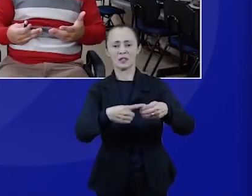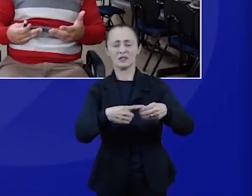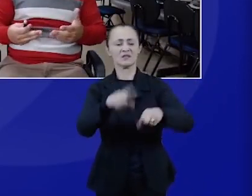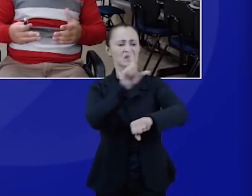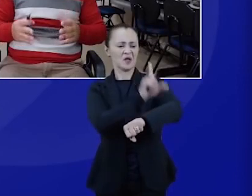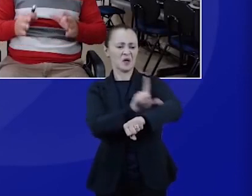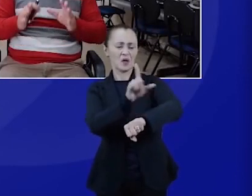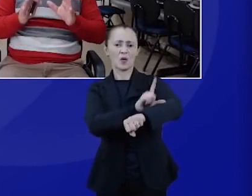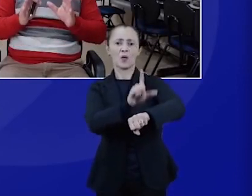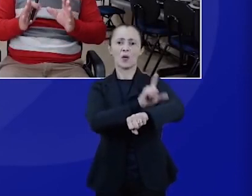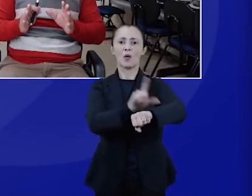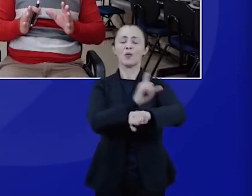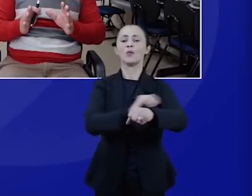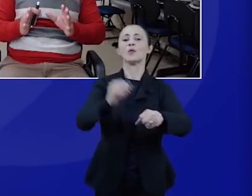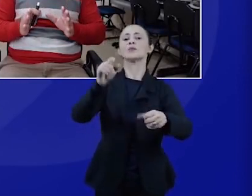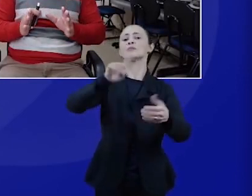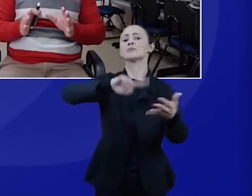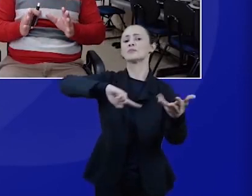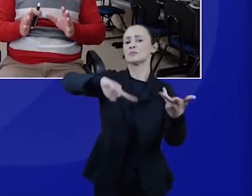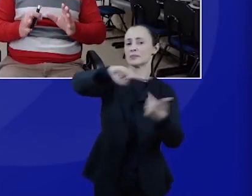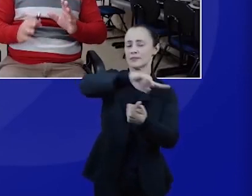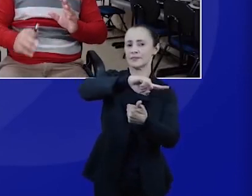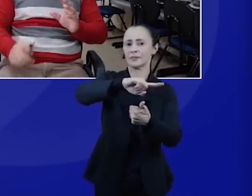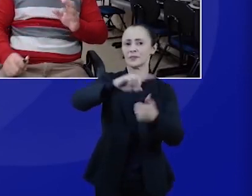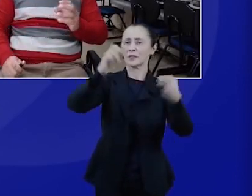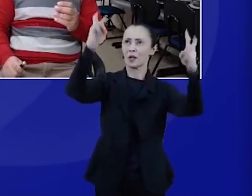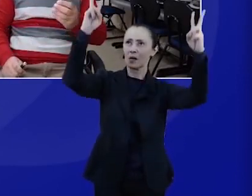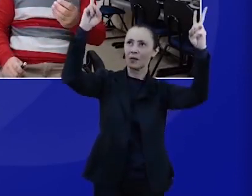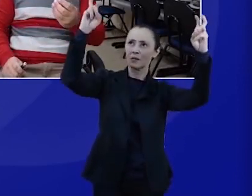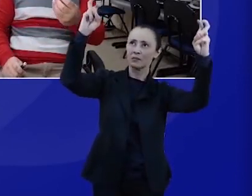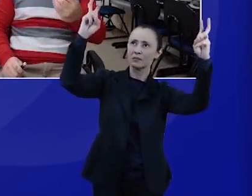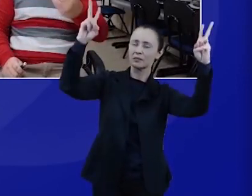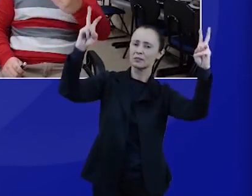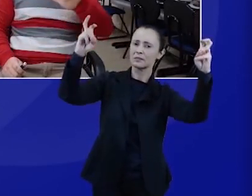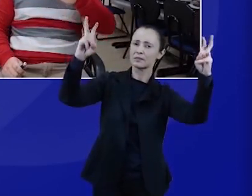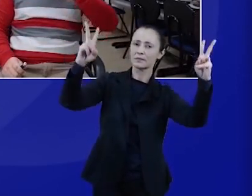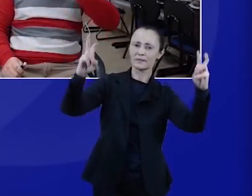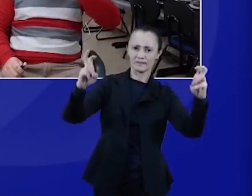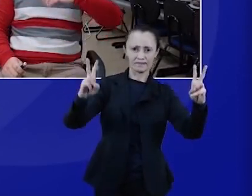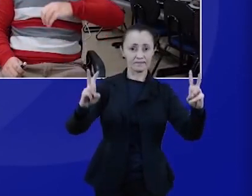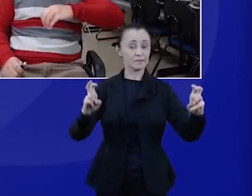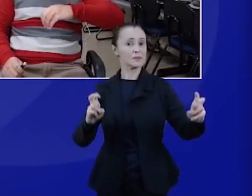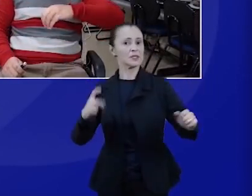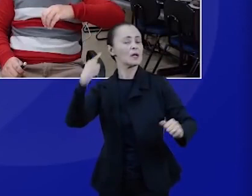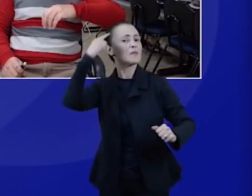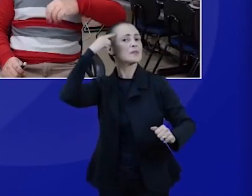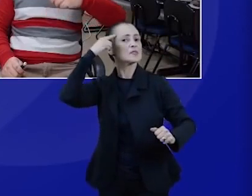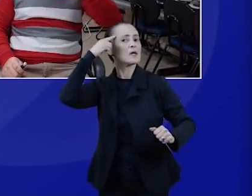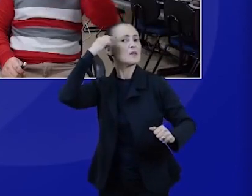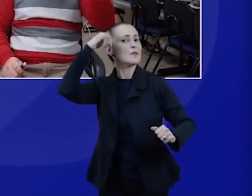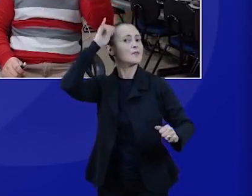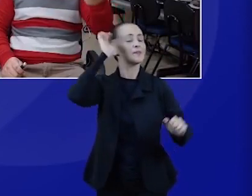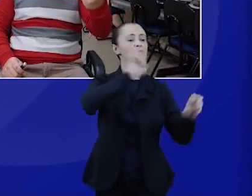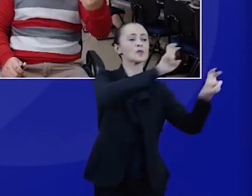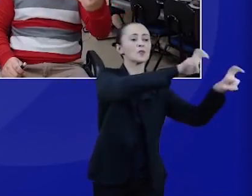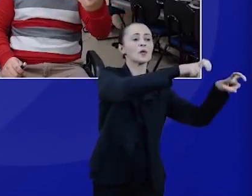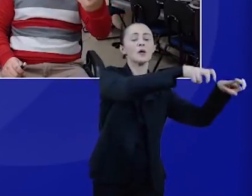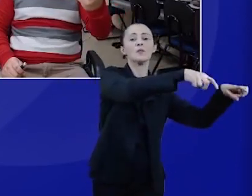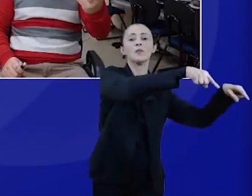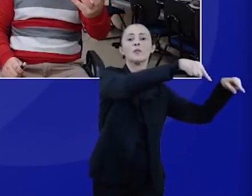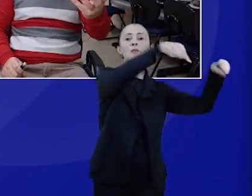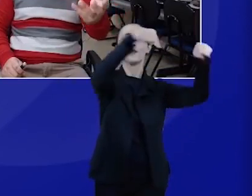cidades. Quando nós temos esses temas, é muito importante nós pensarmos do campo para a